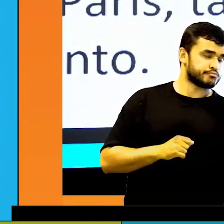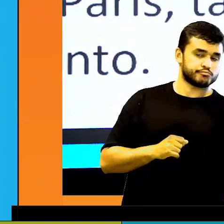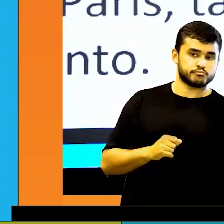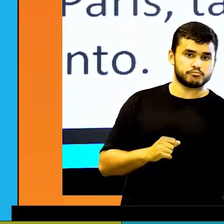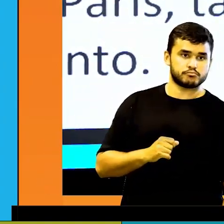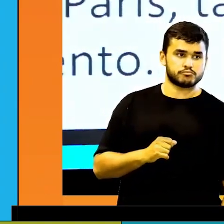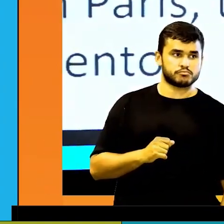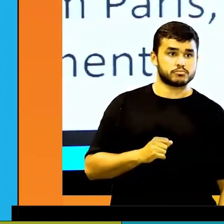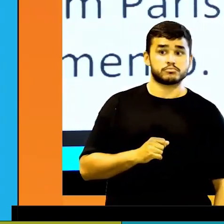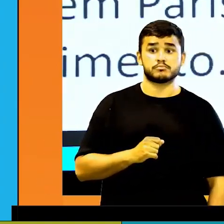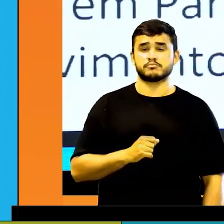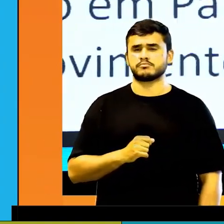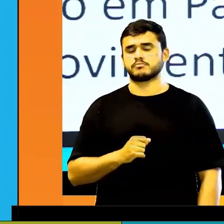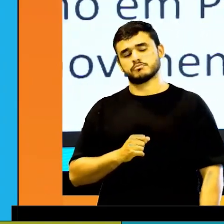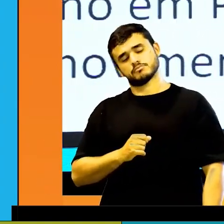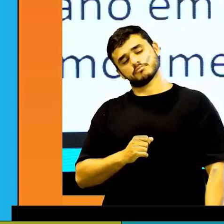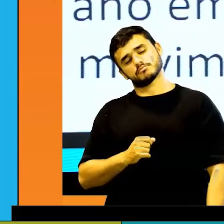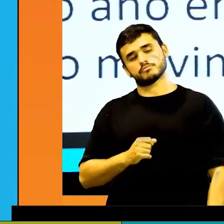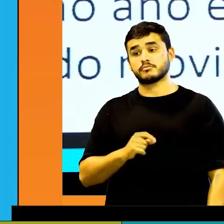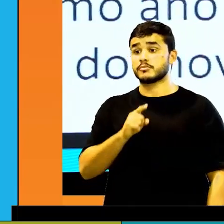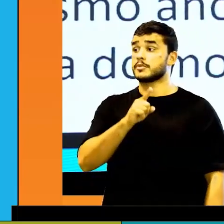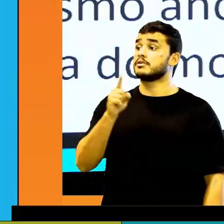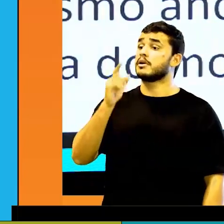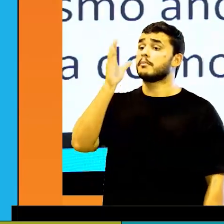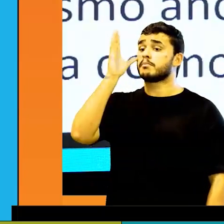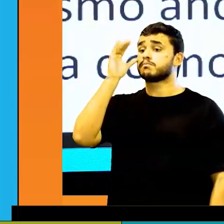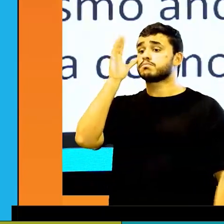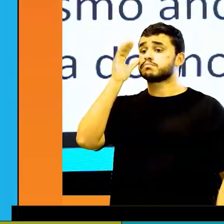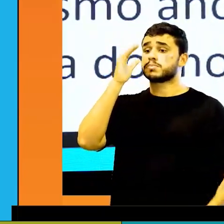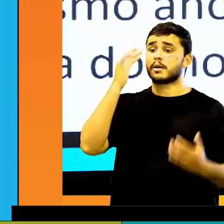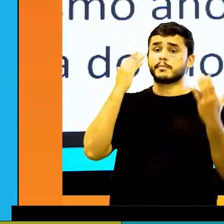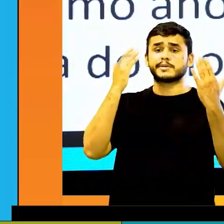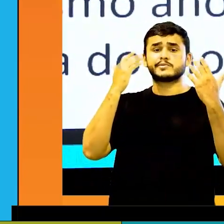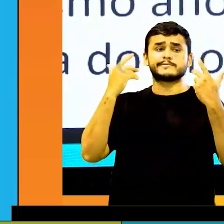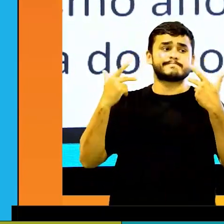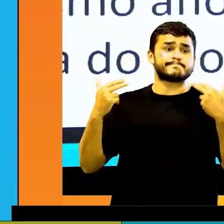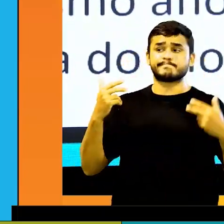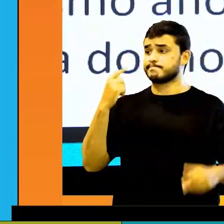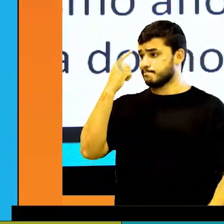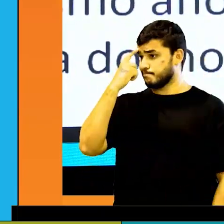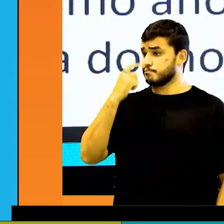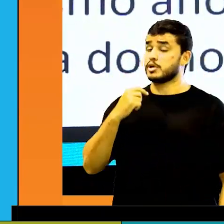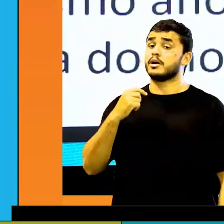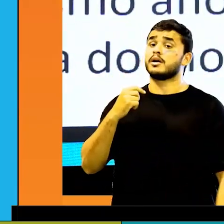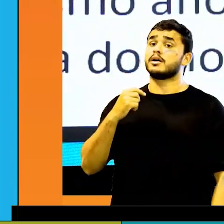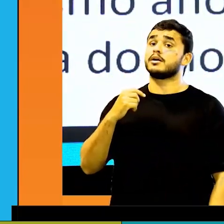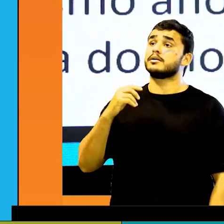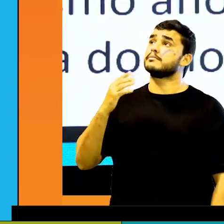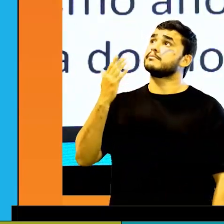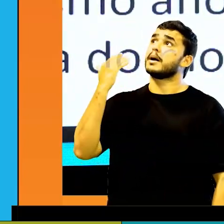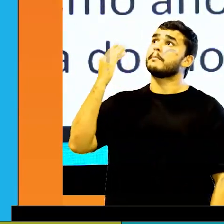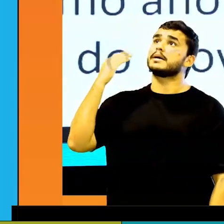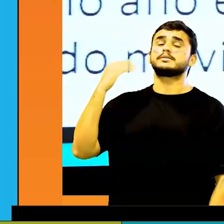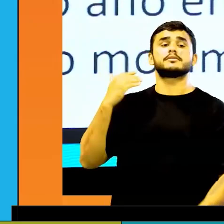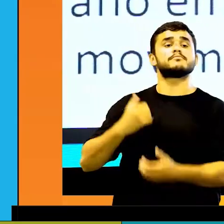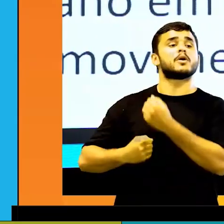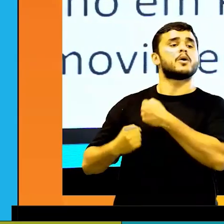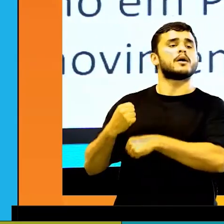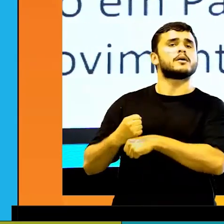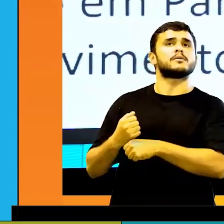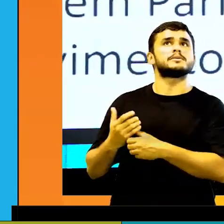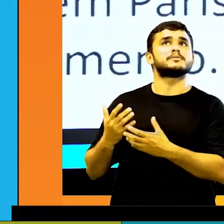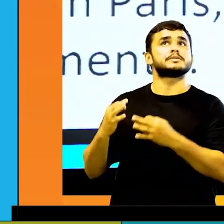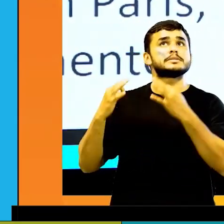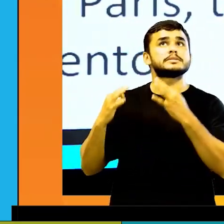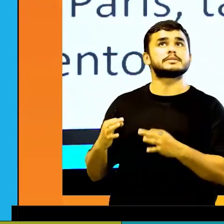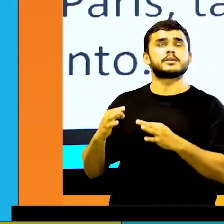Então, se alguém tivesse curiosidade de me perguntar, ou então o Enem perguntasse, qual foi o marco inicial do romantismo brasileiro?